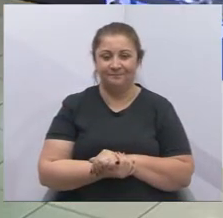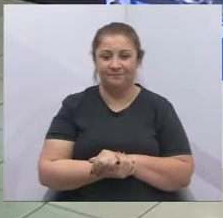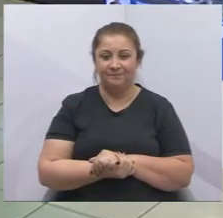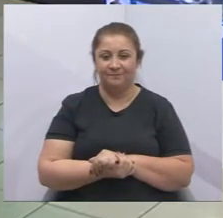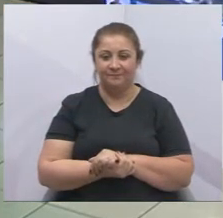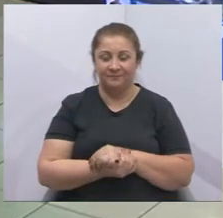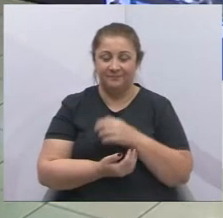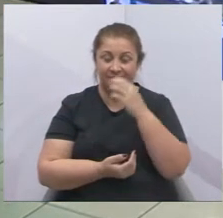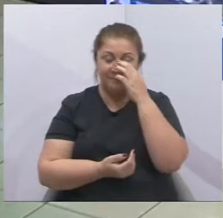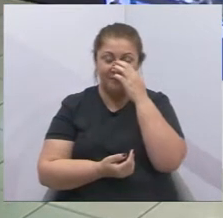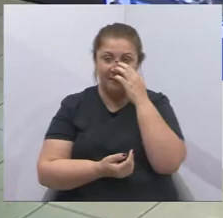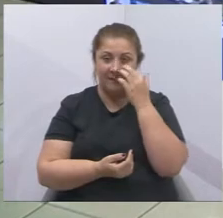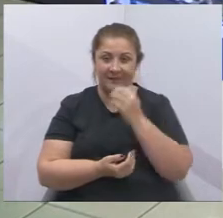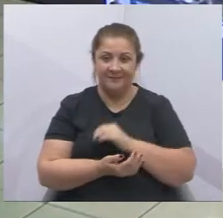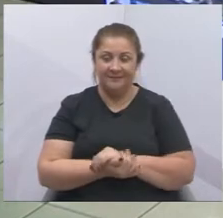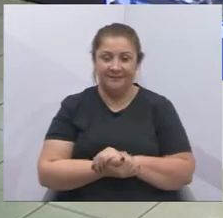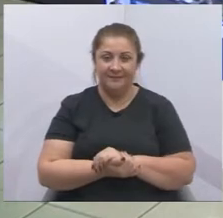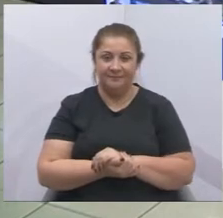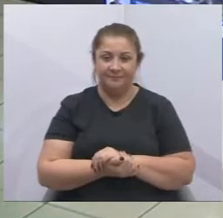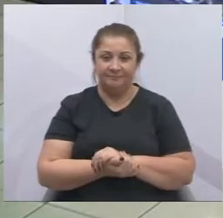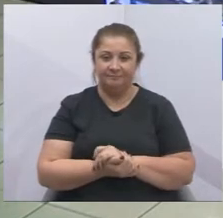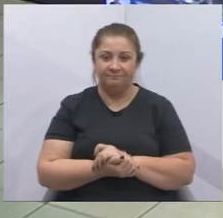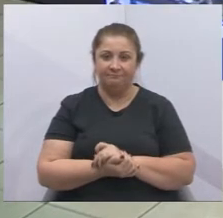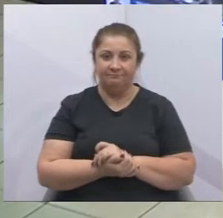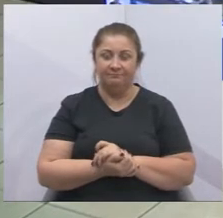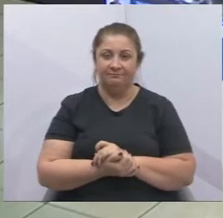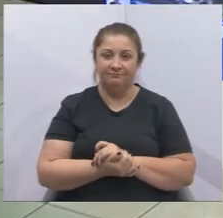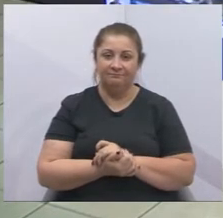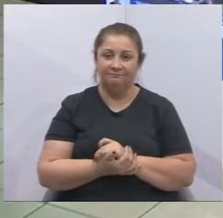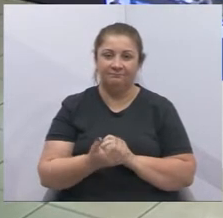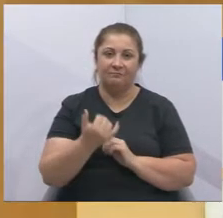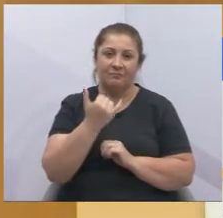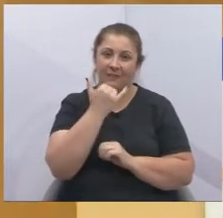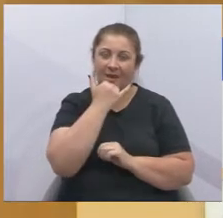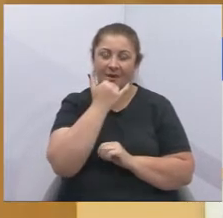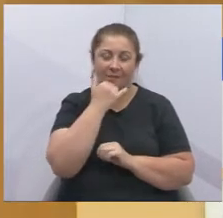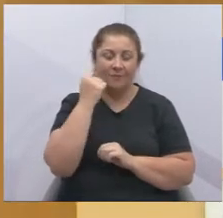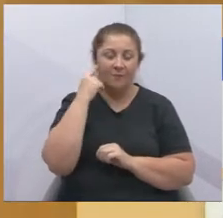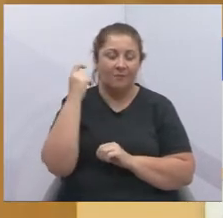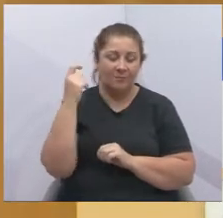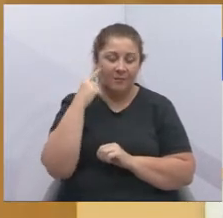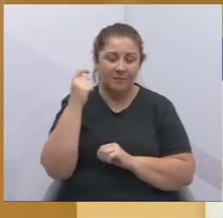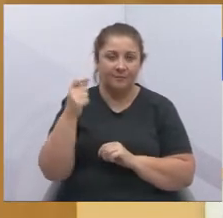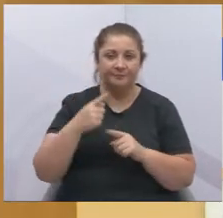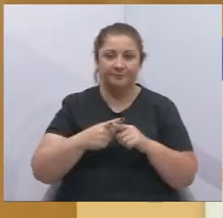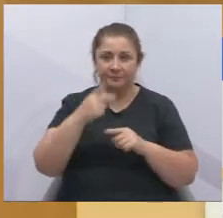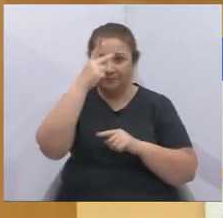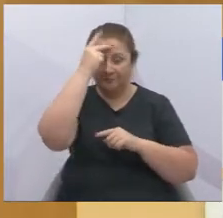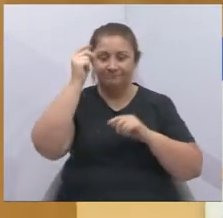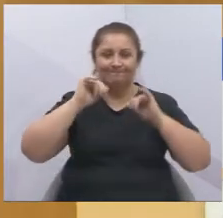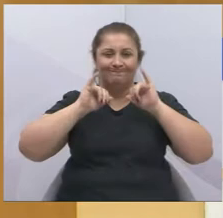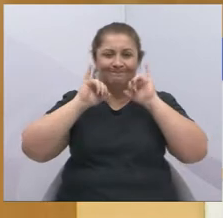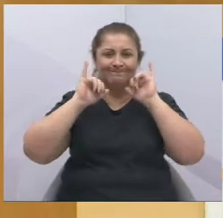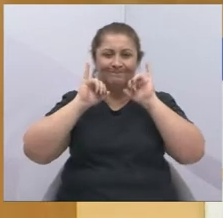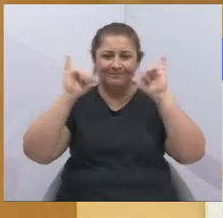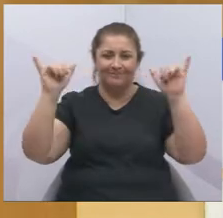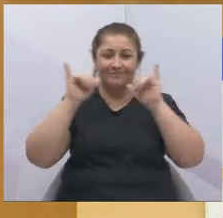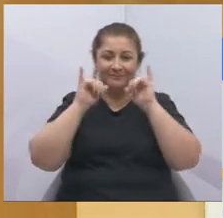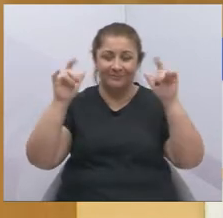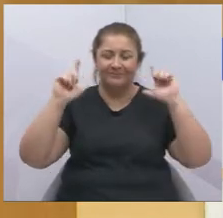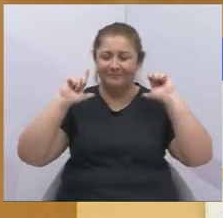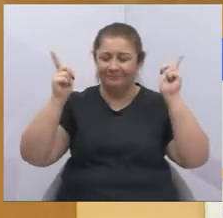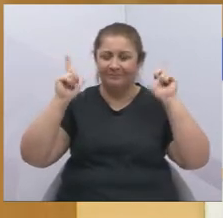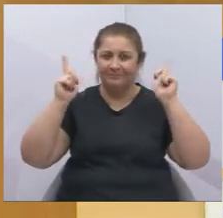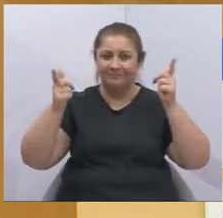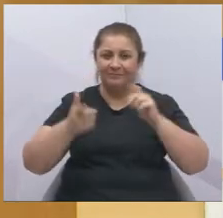Inciso 2. Orientação dos clientes para não consumir bebidas alcoólicas no local do estabelecimento, nas vias públicas,